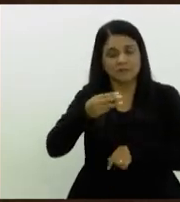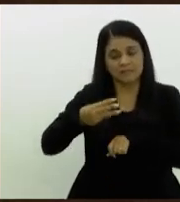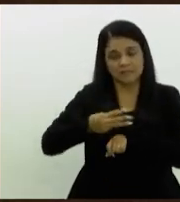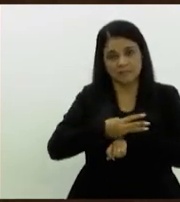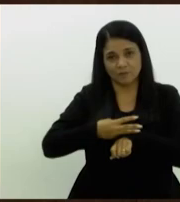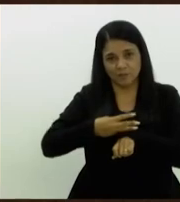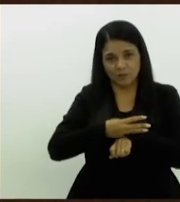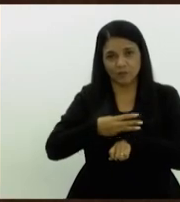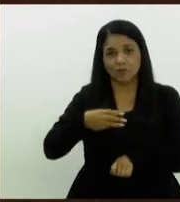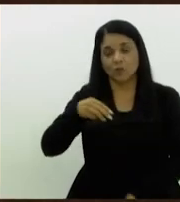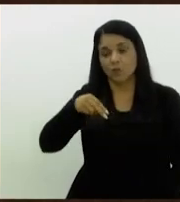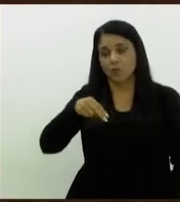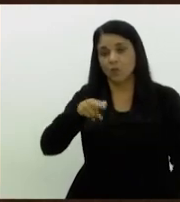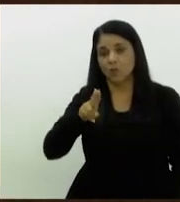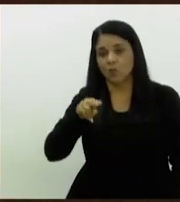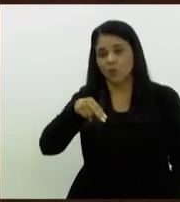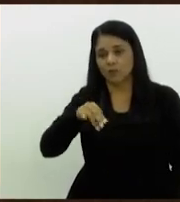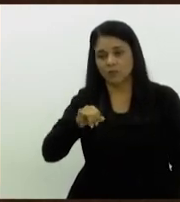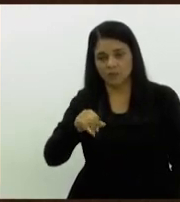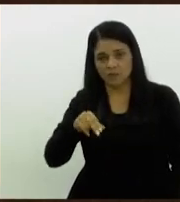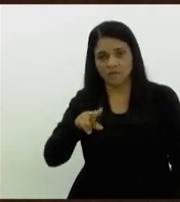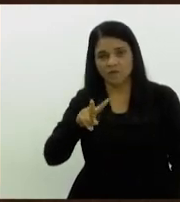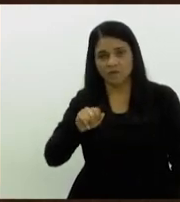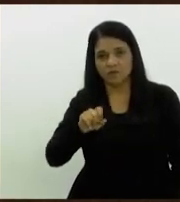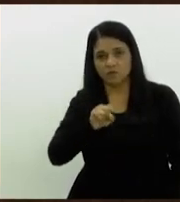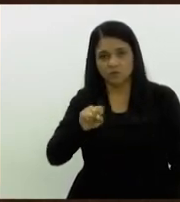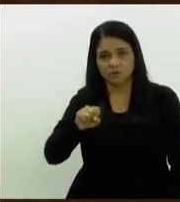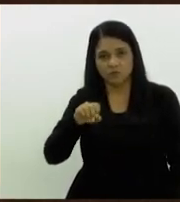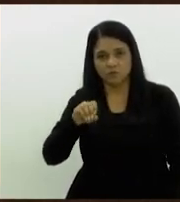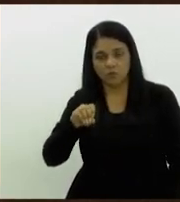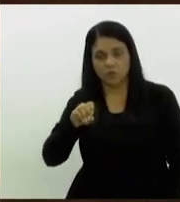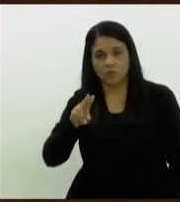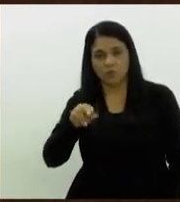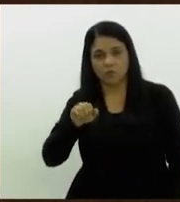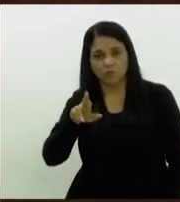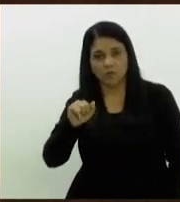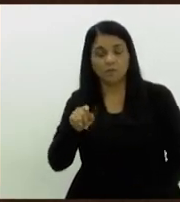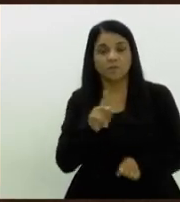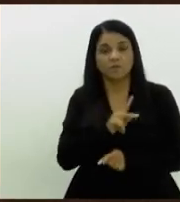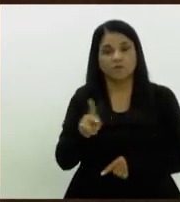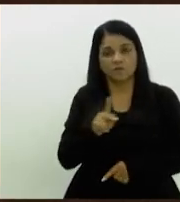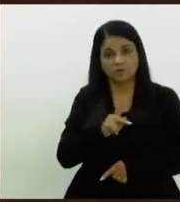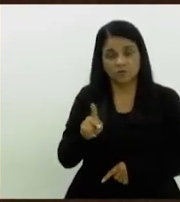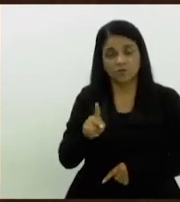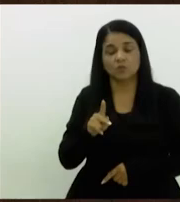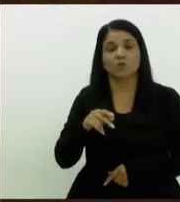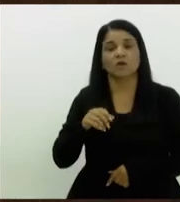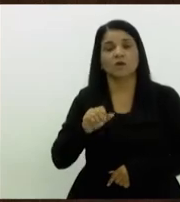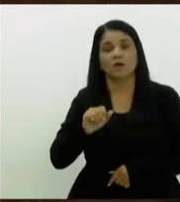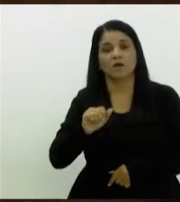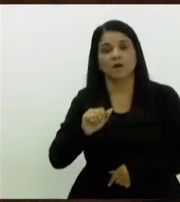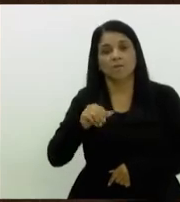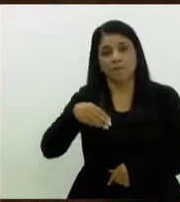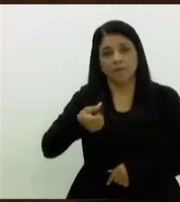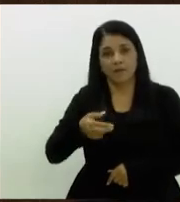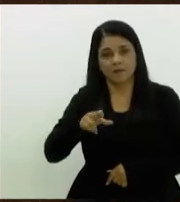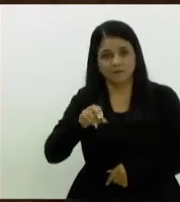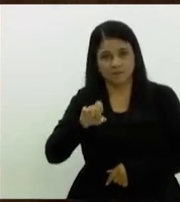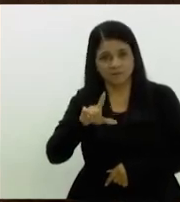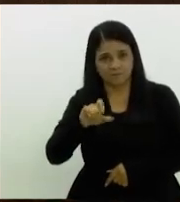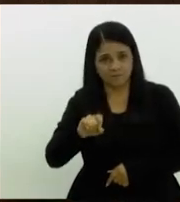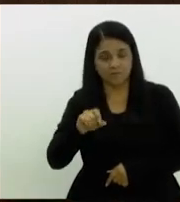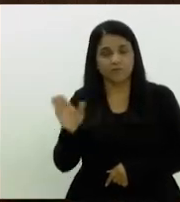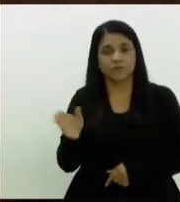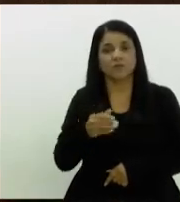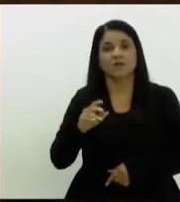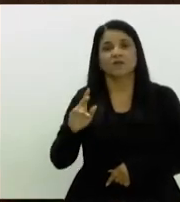Univassouras, do Campo Maricá, professor Marcelo e Heraldo Brandão, que trazem essa turma. E há um tempo, né,